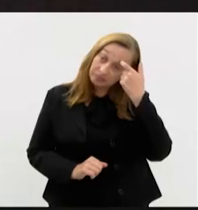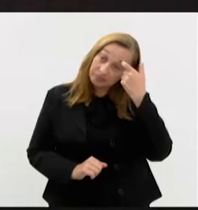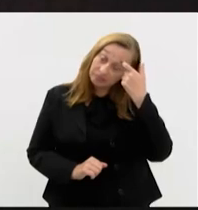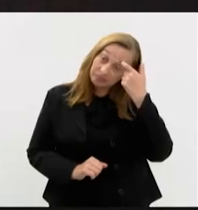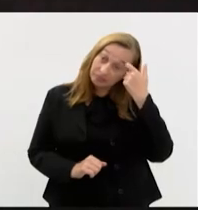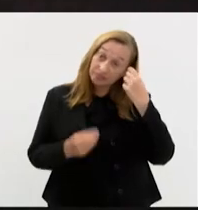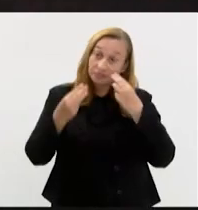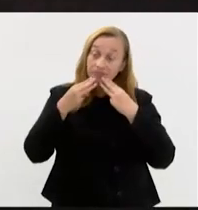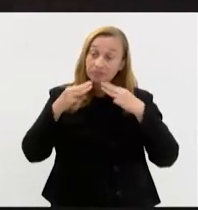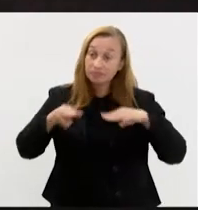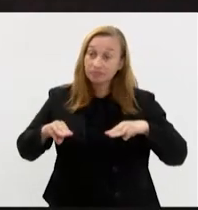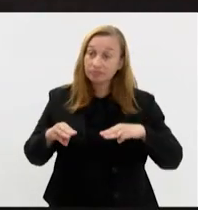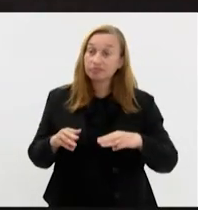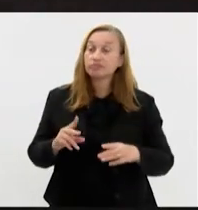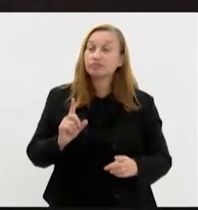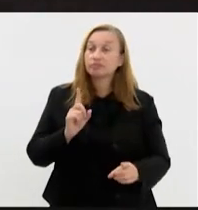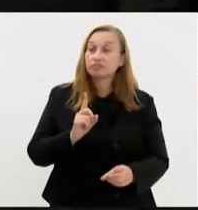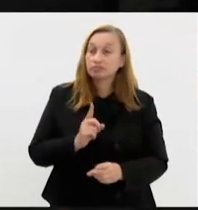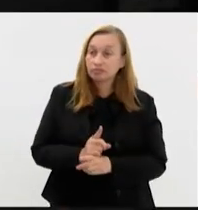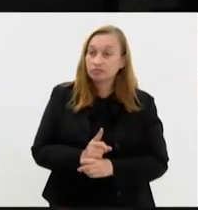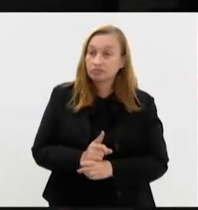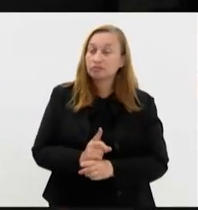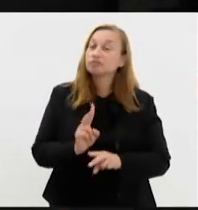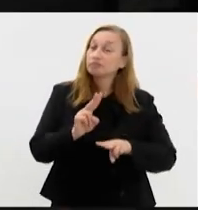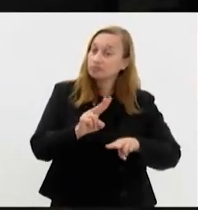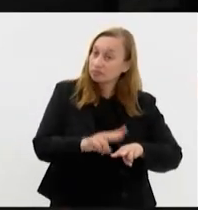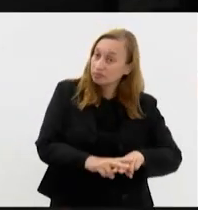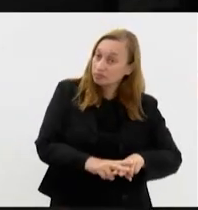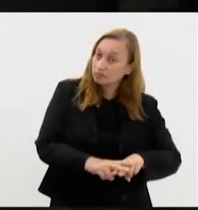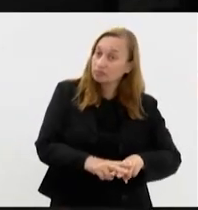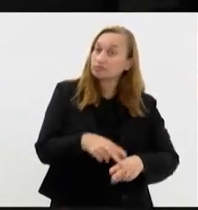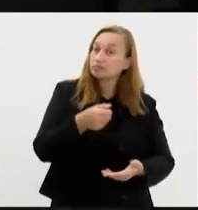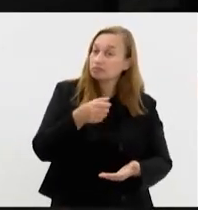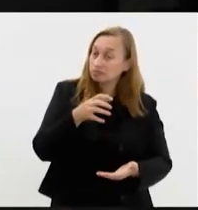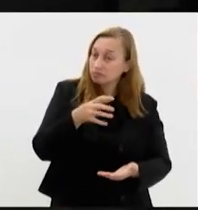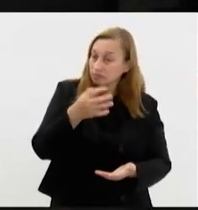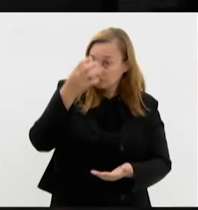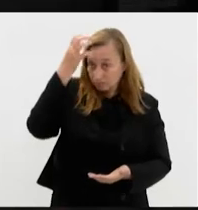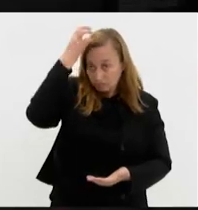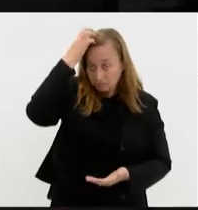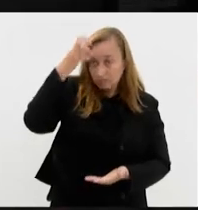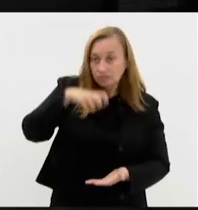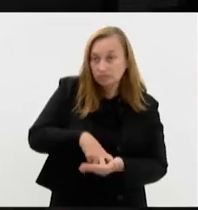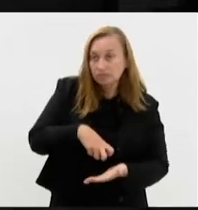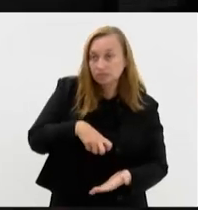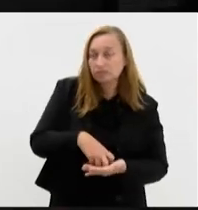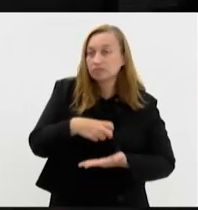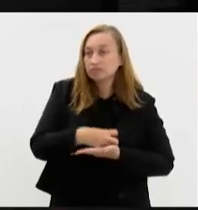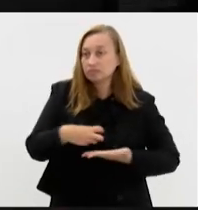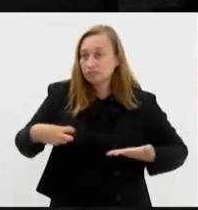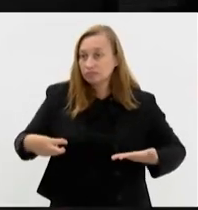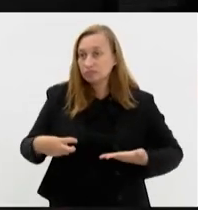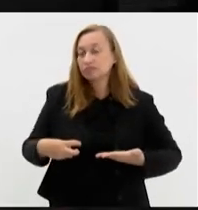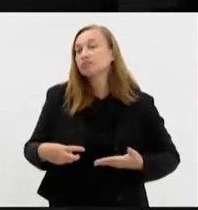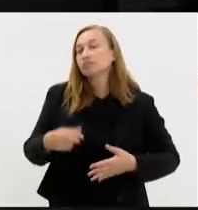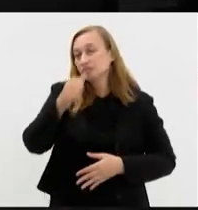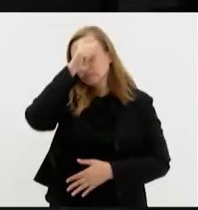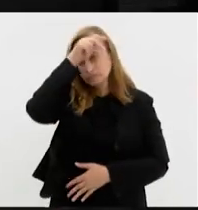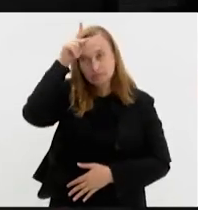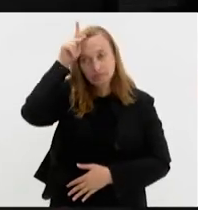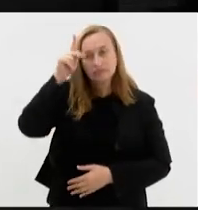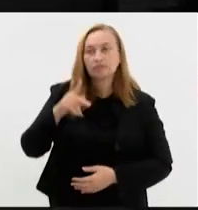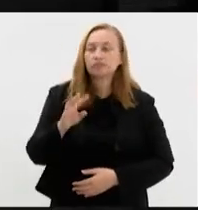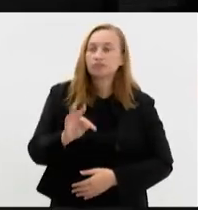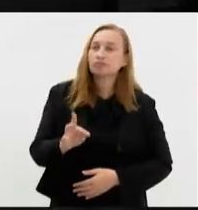telemarketing descobrimos rechaçamos condenamos caçamos o prefeito e esse leading Case do